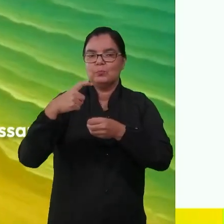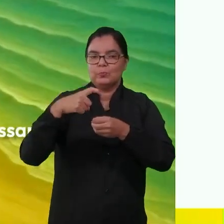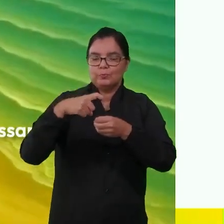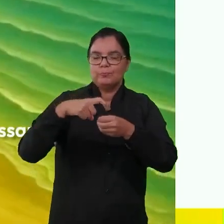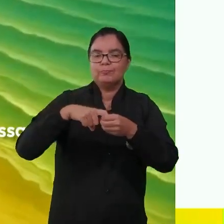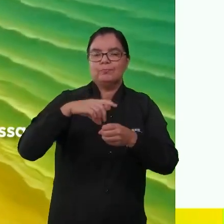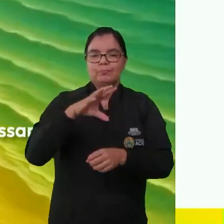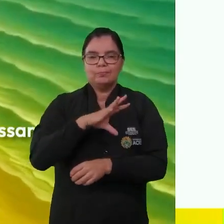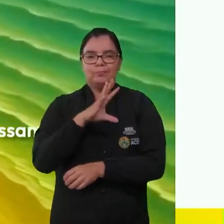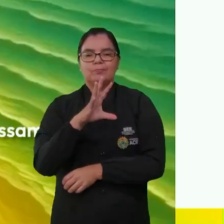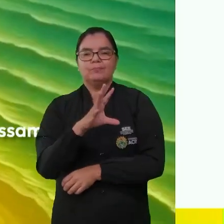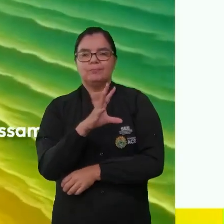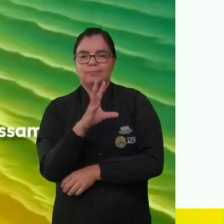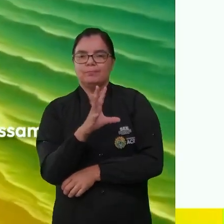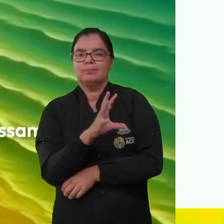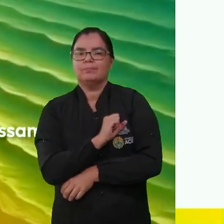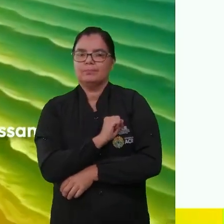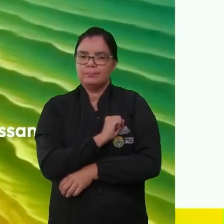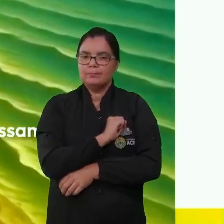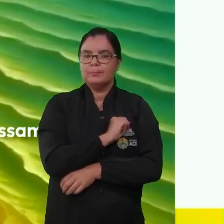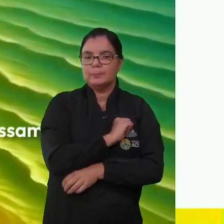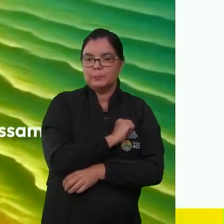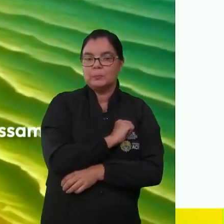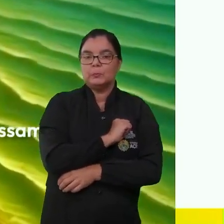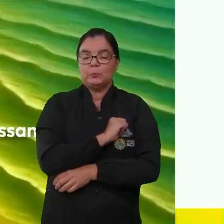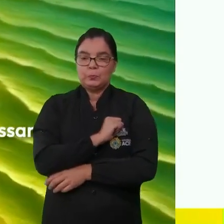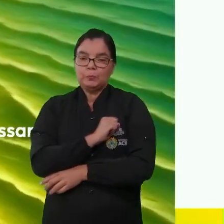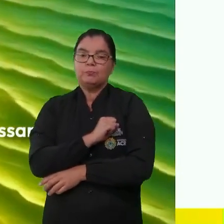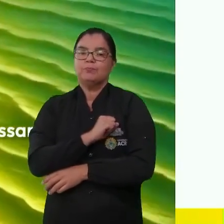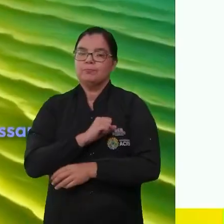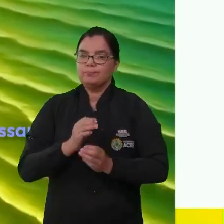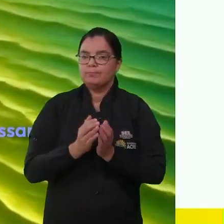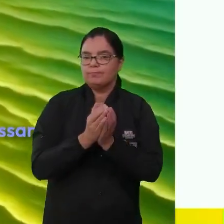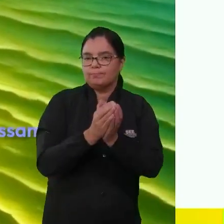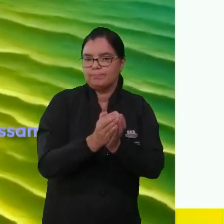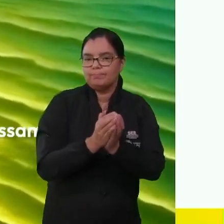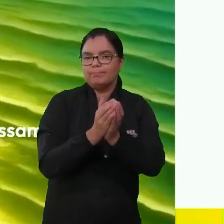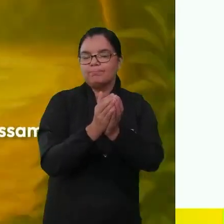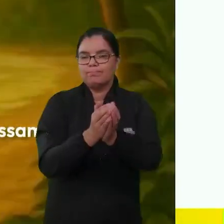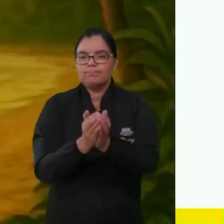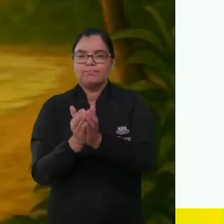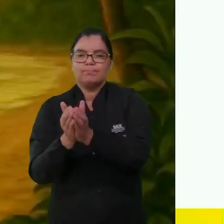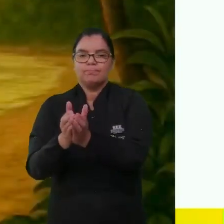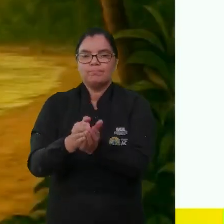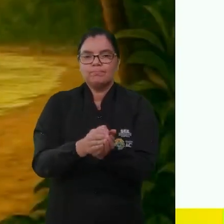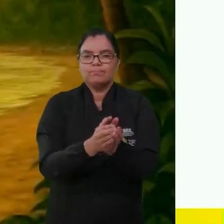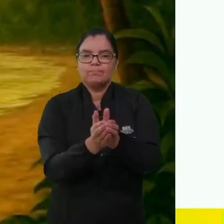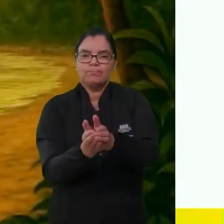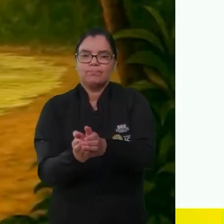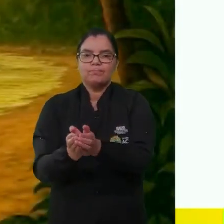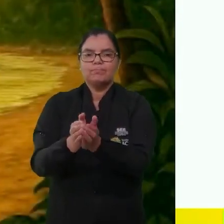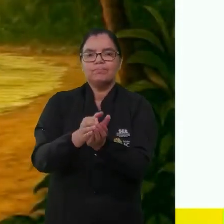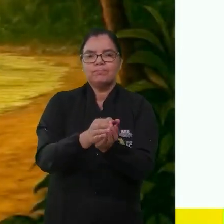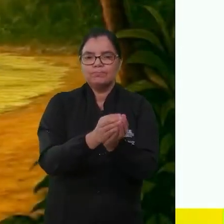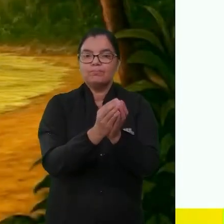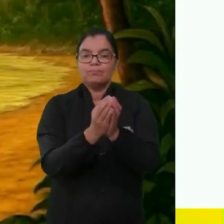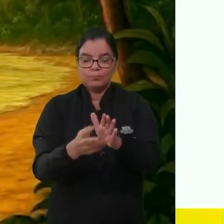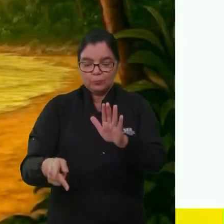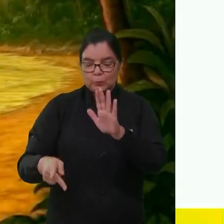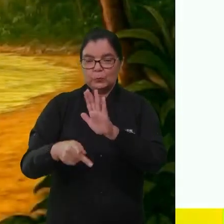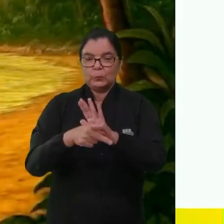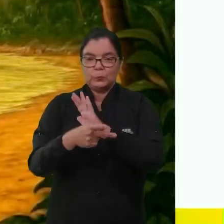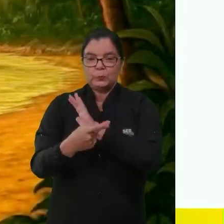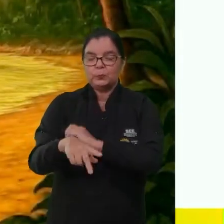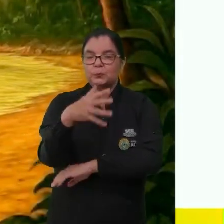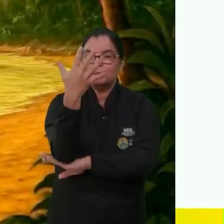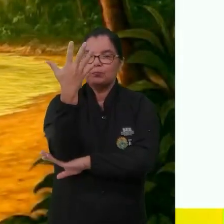dia pra semente do amor regar. 4 invernos passam lentos, ele aporta ao chão natal,